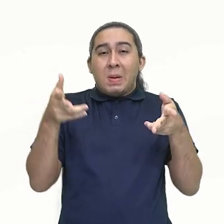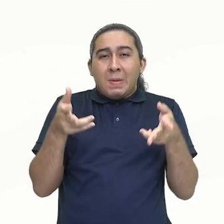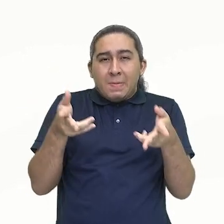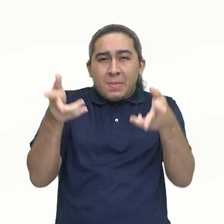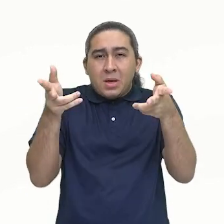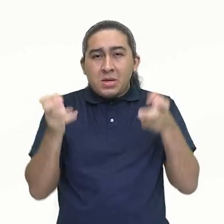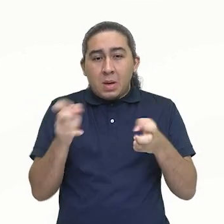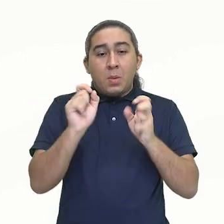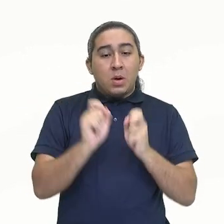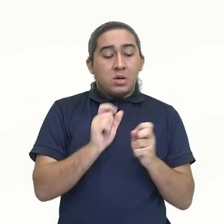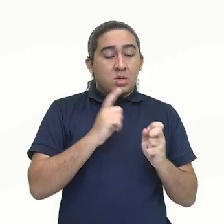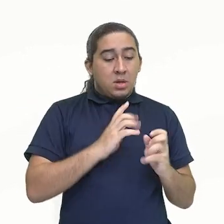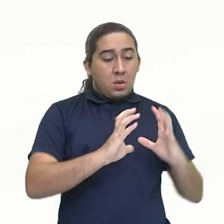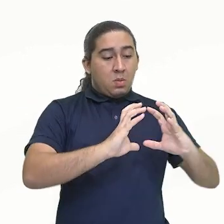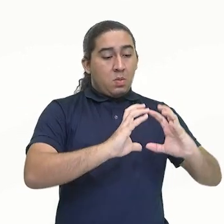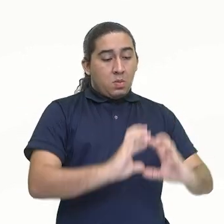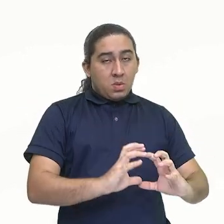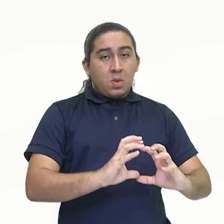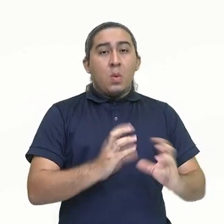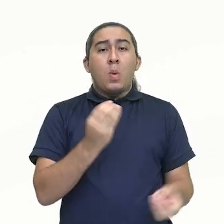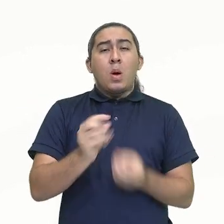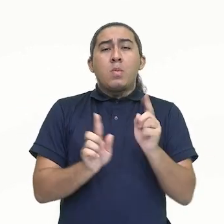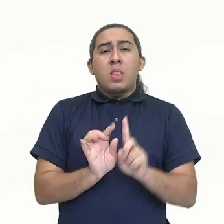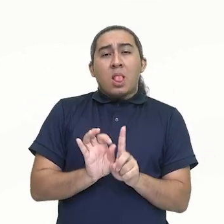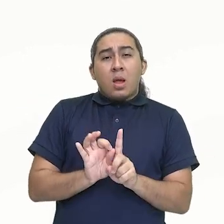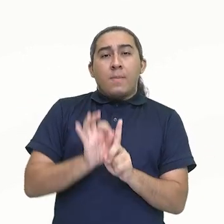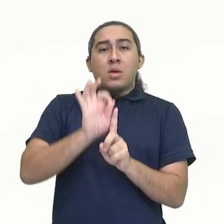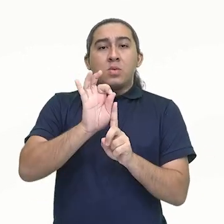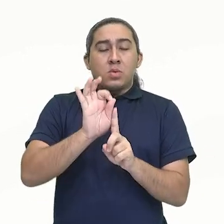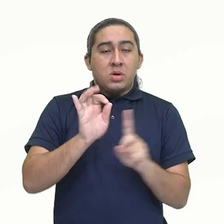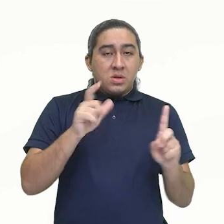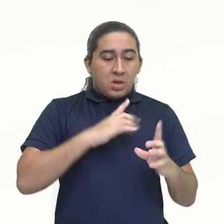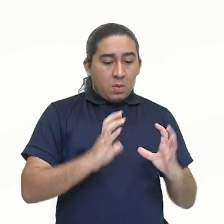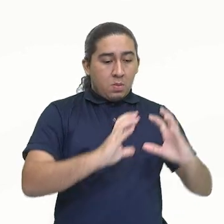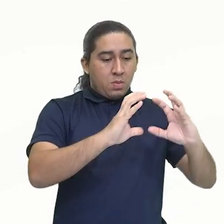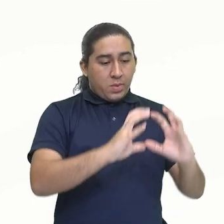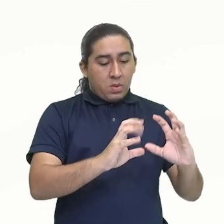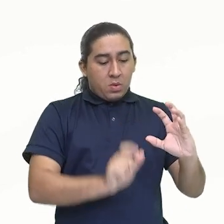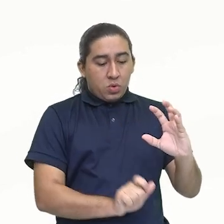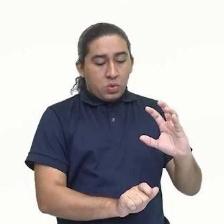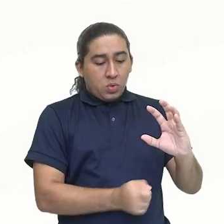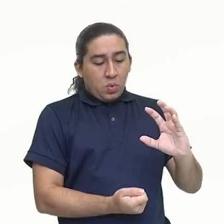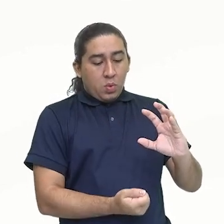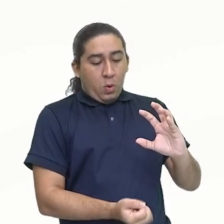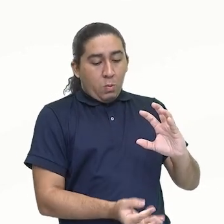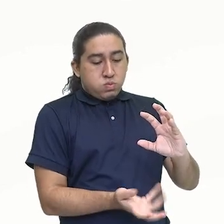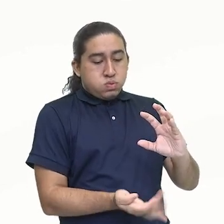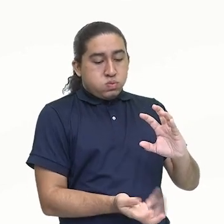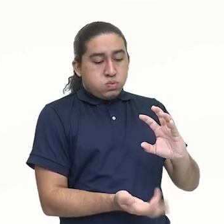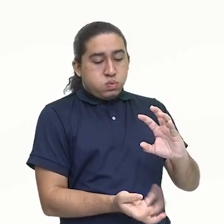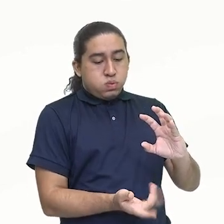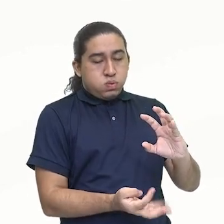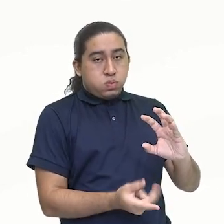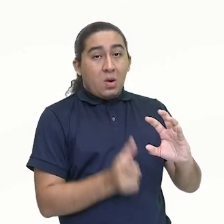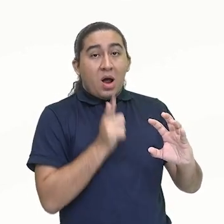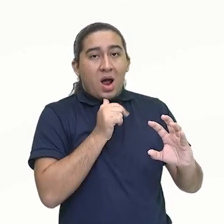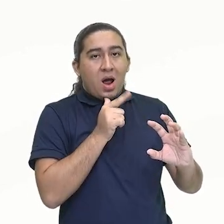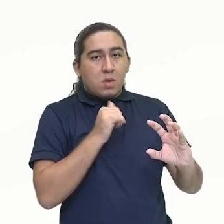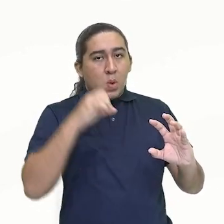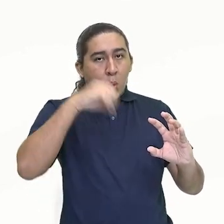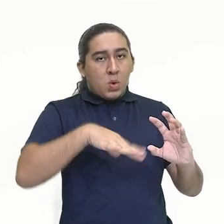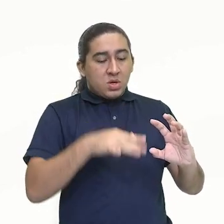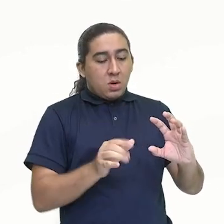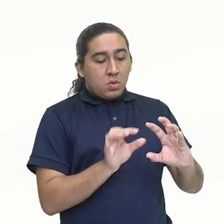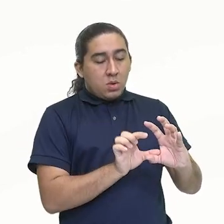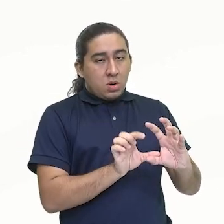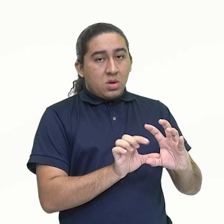atividades vulcânicas, como eles recriaram. Colocaram uma chama, né, aquecendo a água do oceano, pegaram uma amostra da